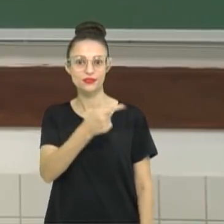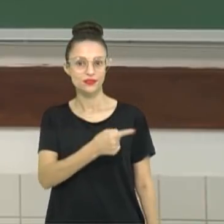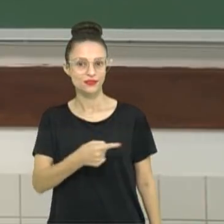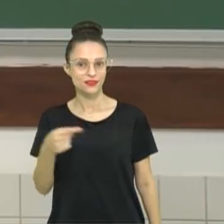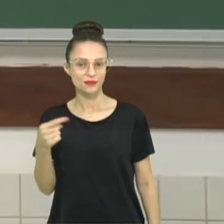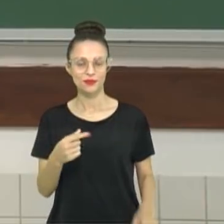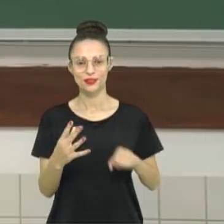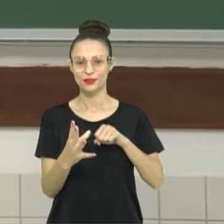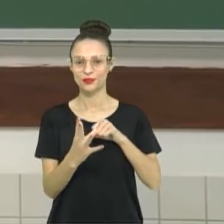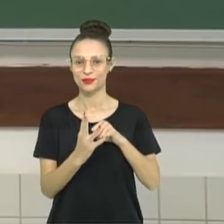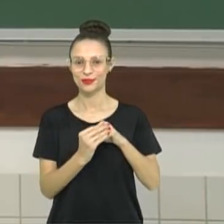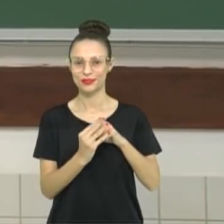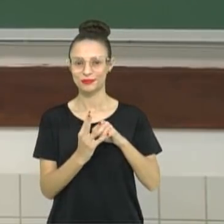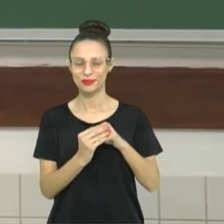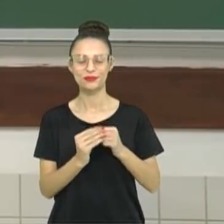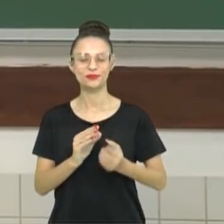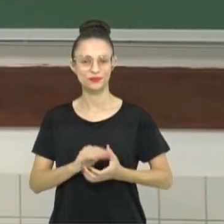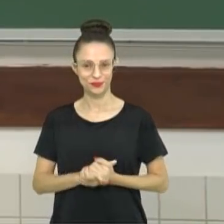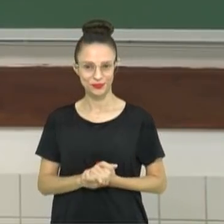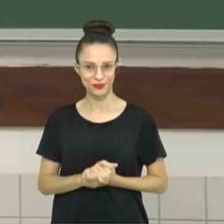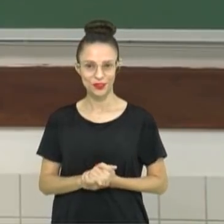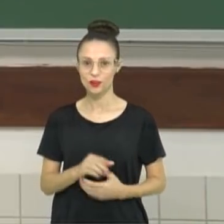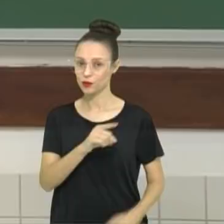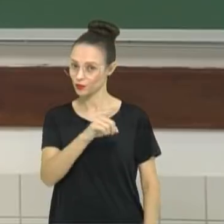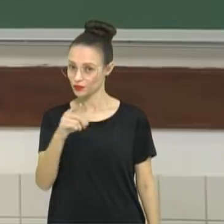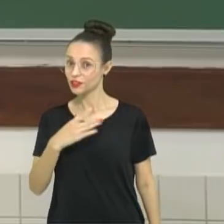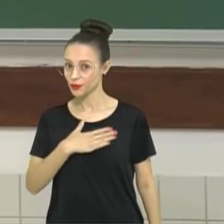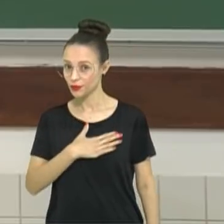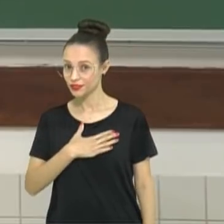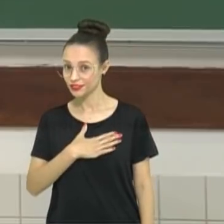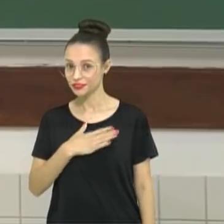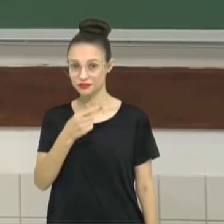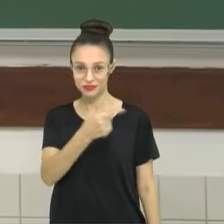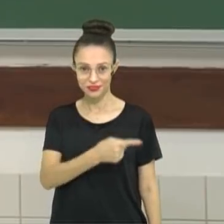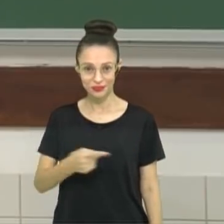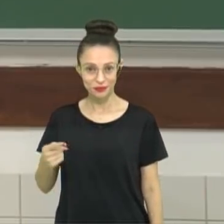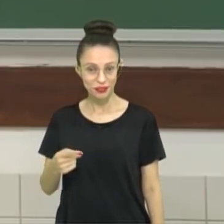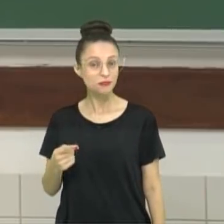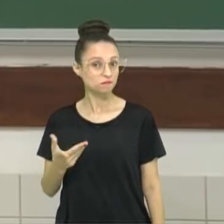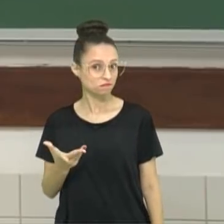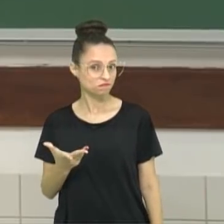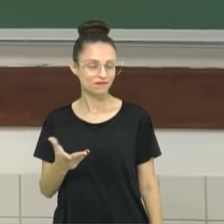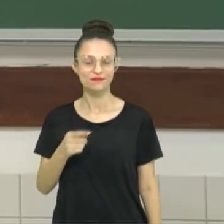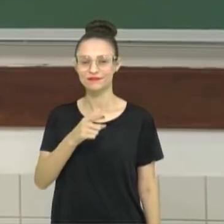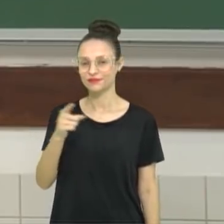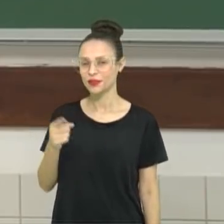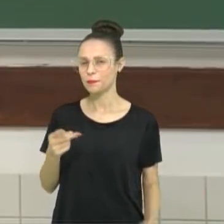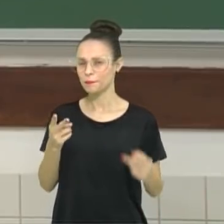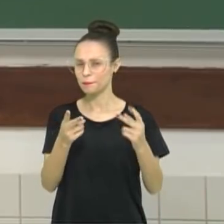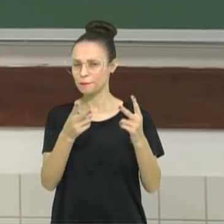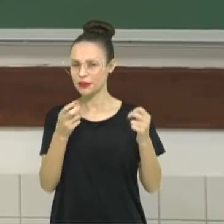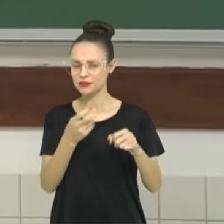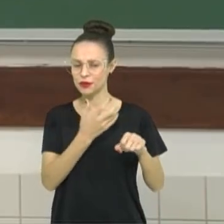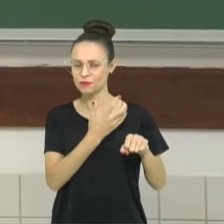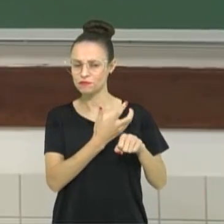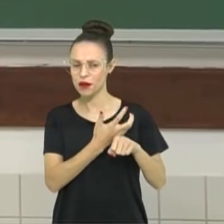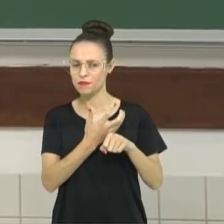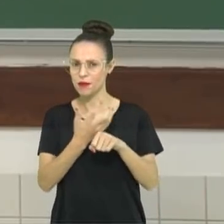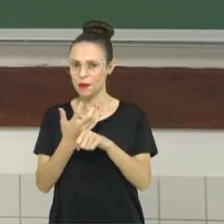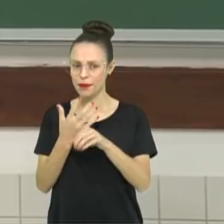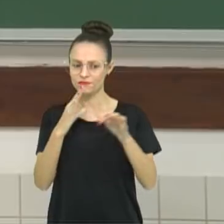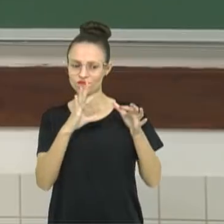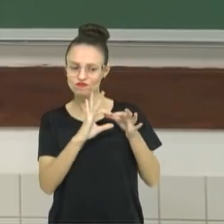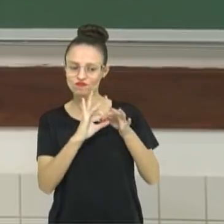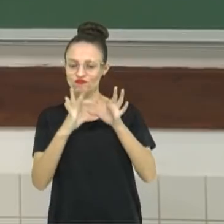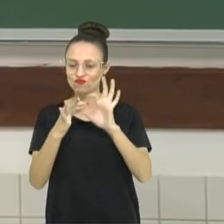do Conhecimento. Você está gostando dessa semana? Você viu que as disciplinas, os componentes curriculares estão